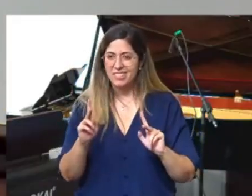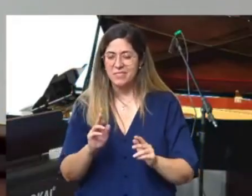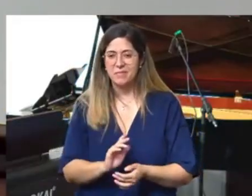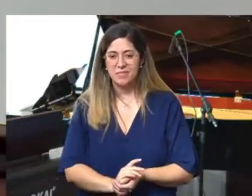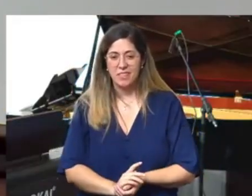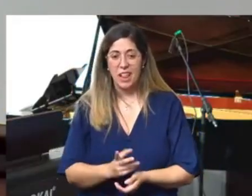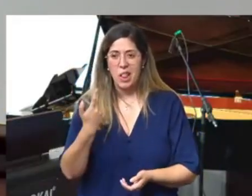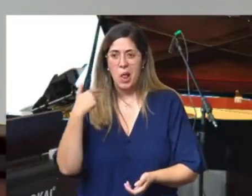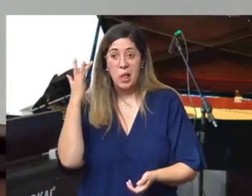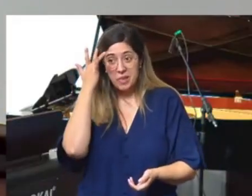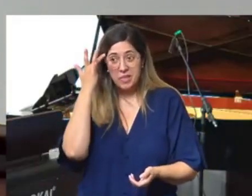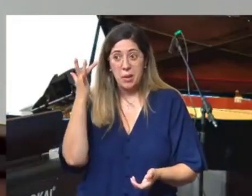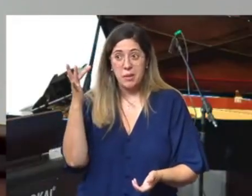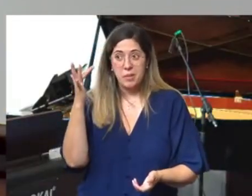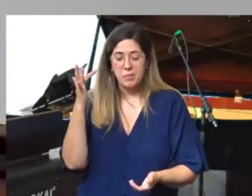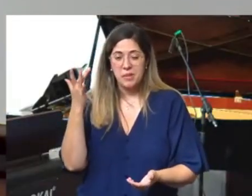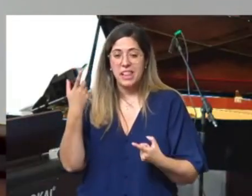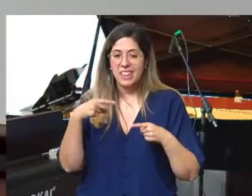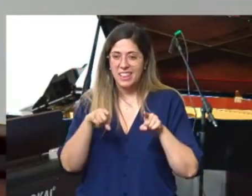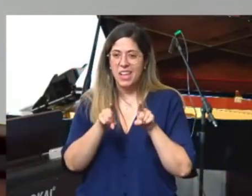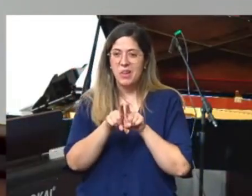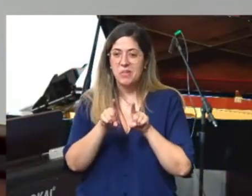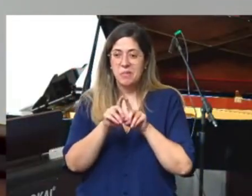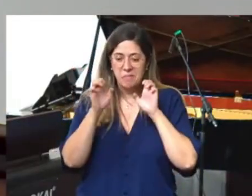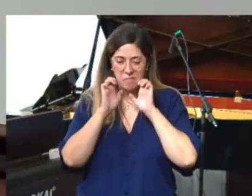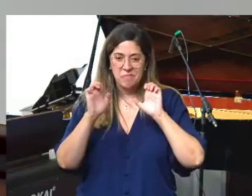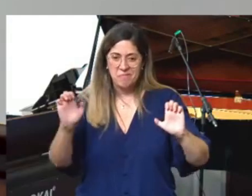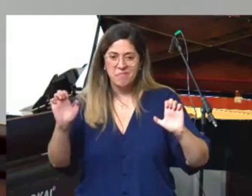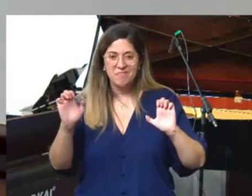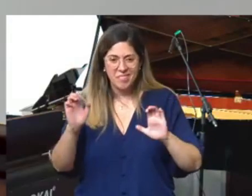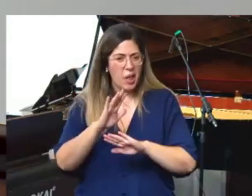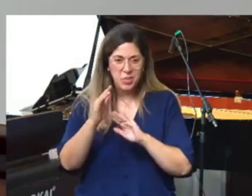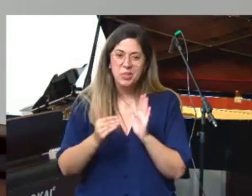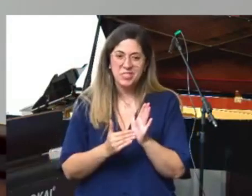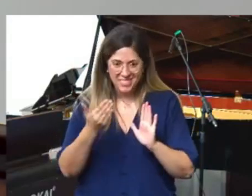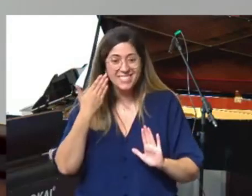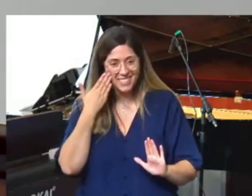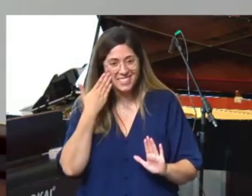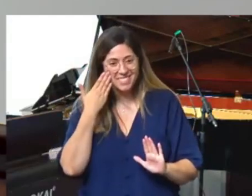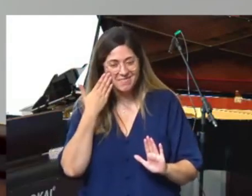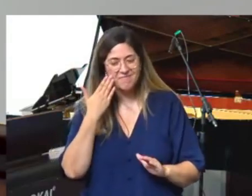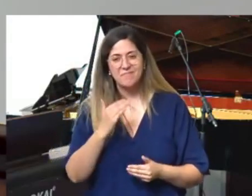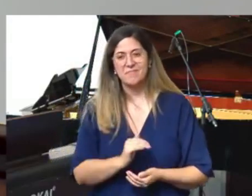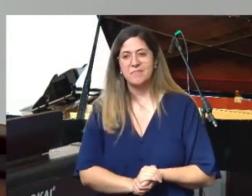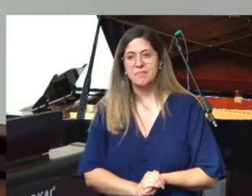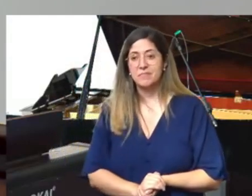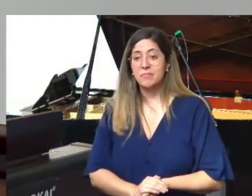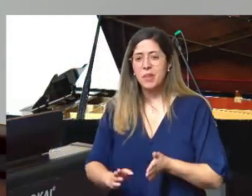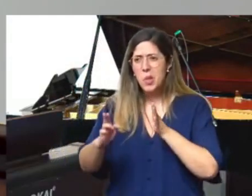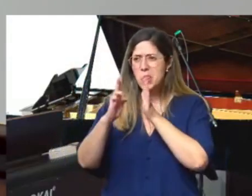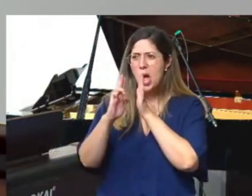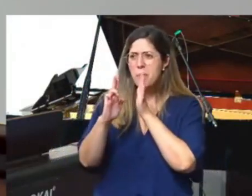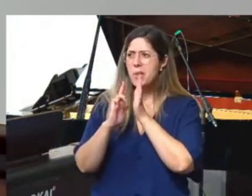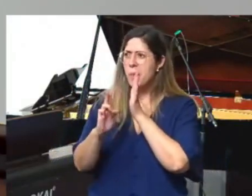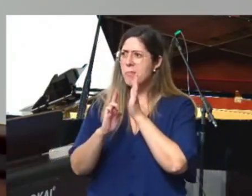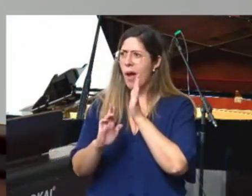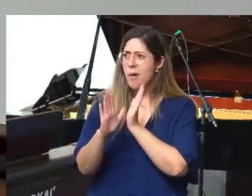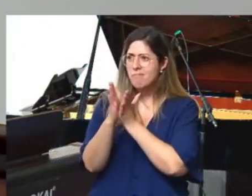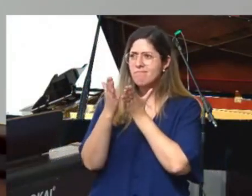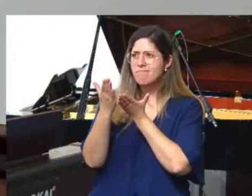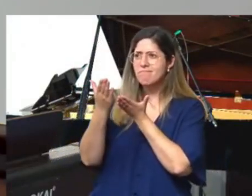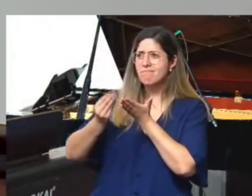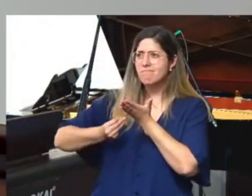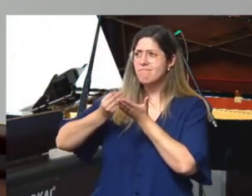aqueles que estão no livro da vida, e já foram escritos no livro da vida, cheguem ao conhecimento